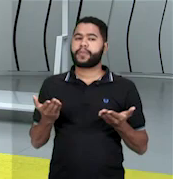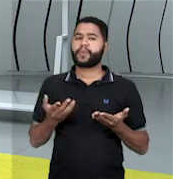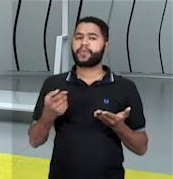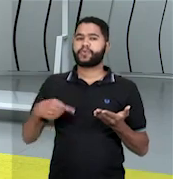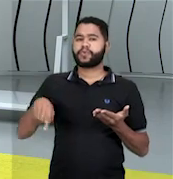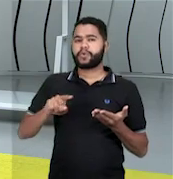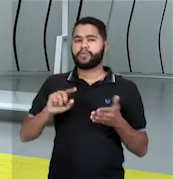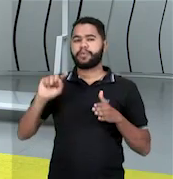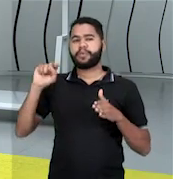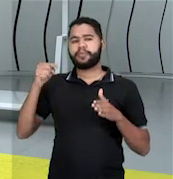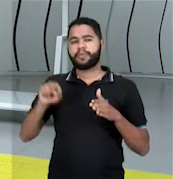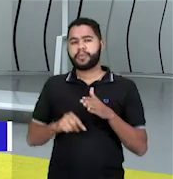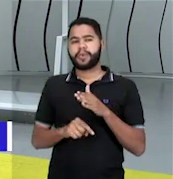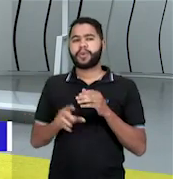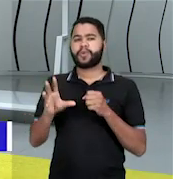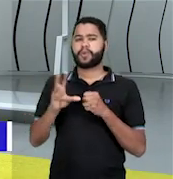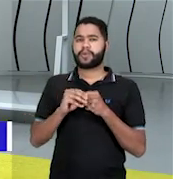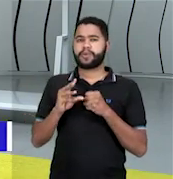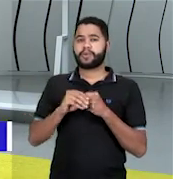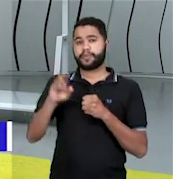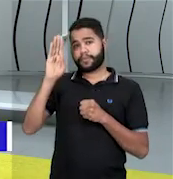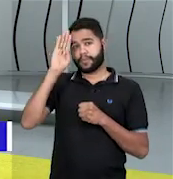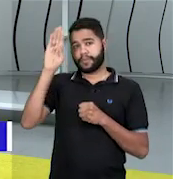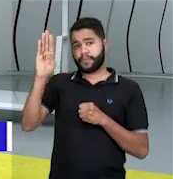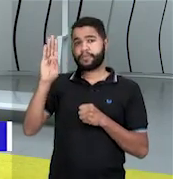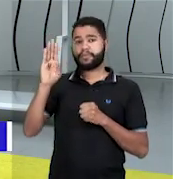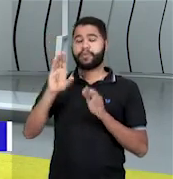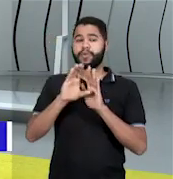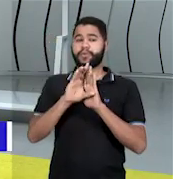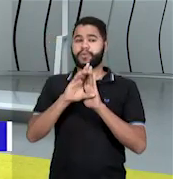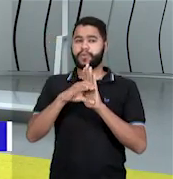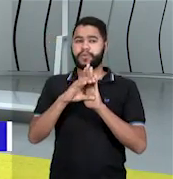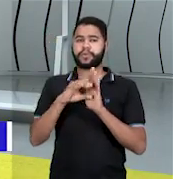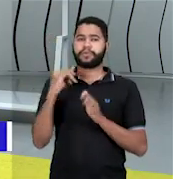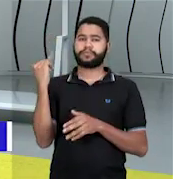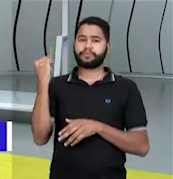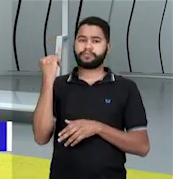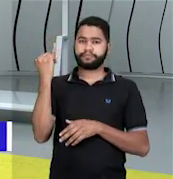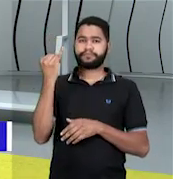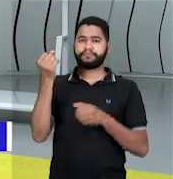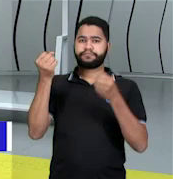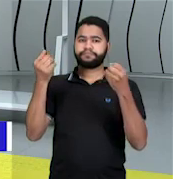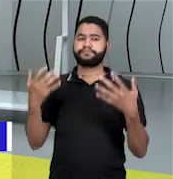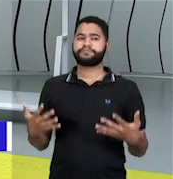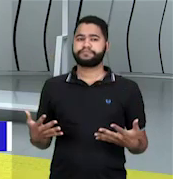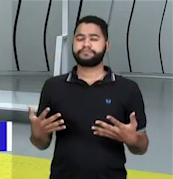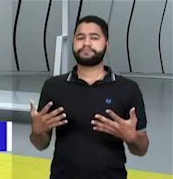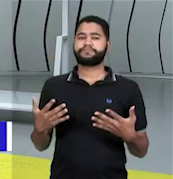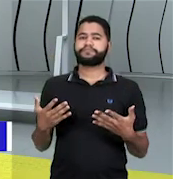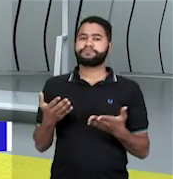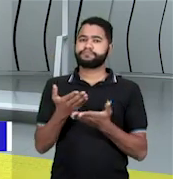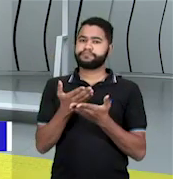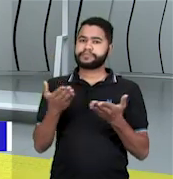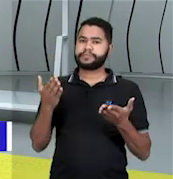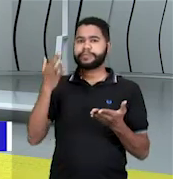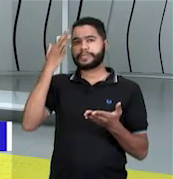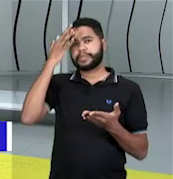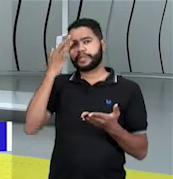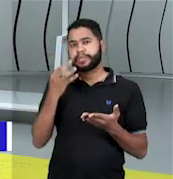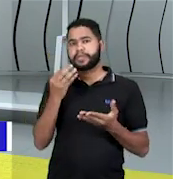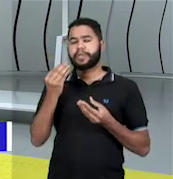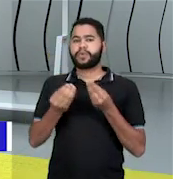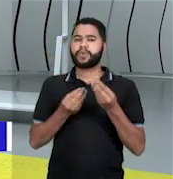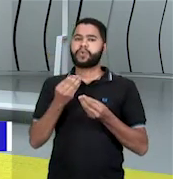aprofundar os conhecimentos sobre os principais conceitos demográficos, importantíssimo a gente falar sobre isso. Para a gente entender como é que funciona